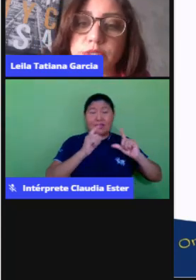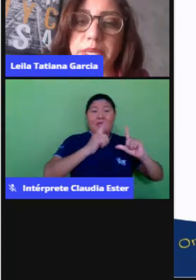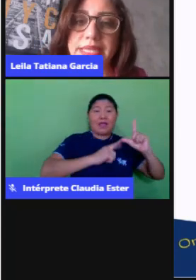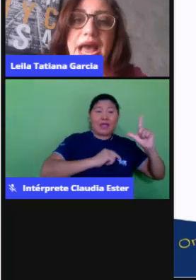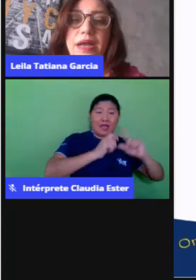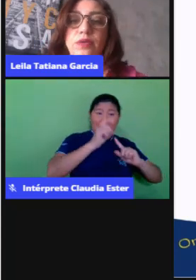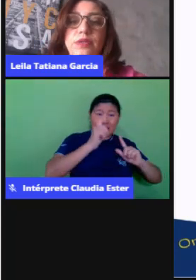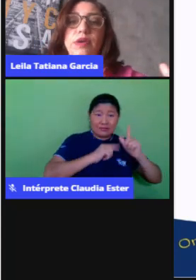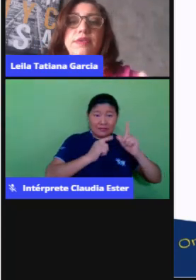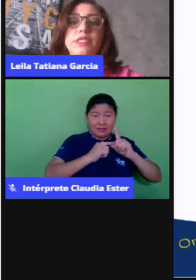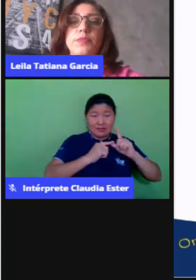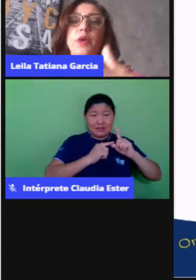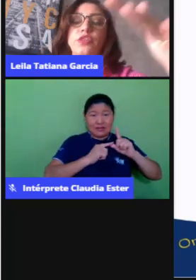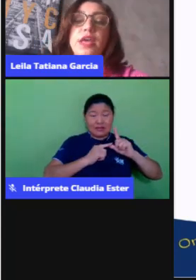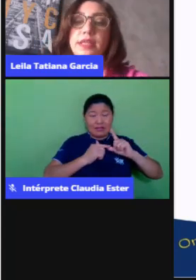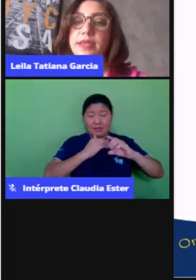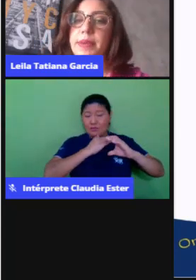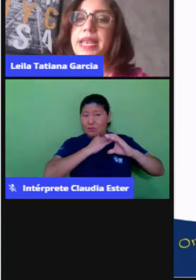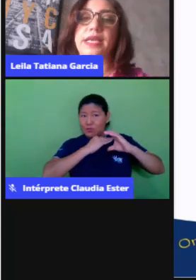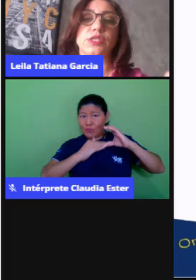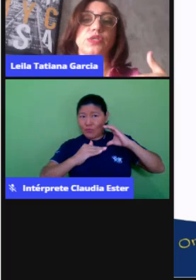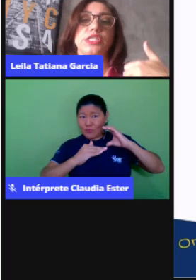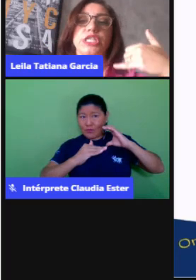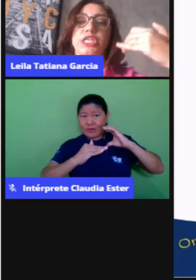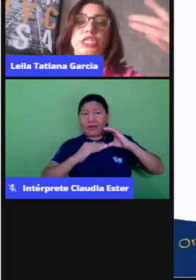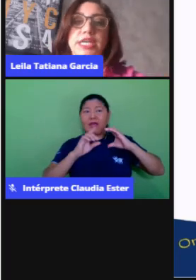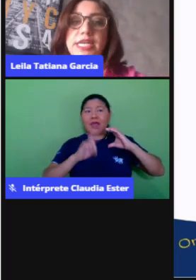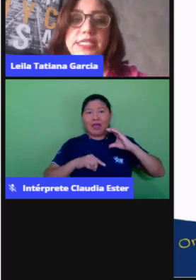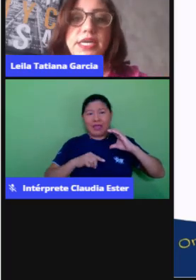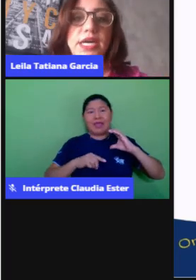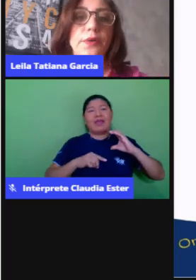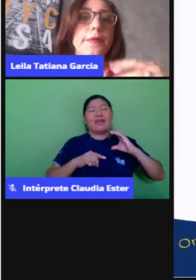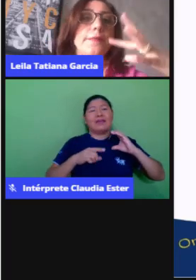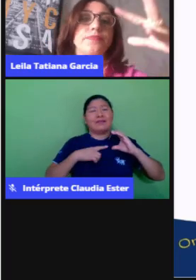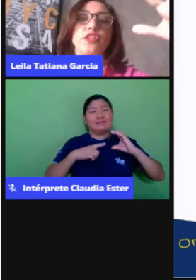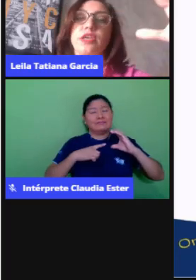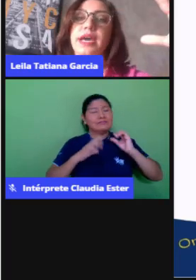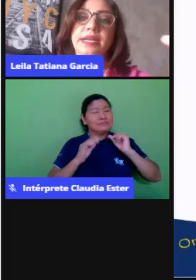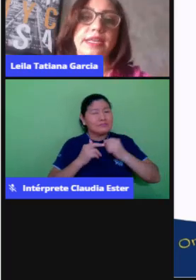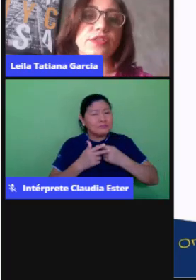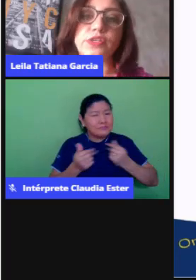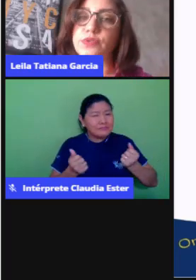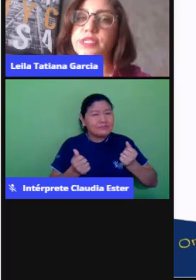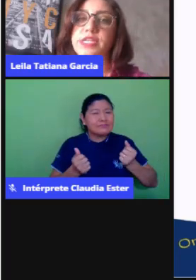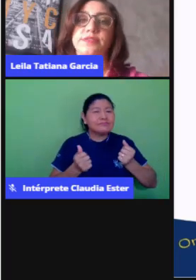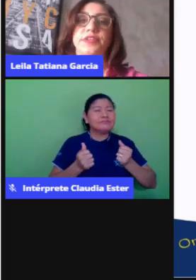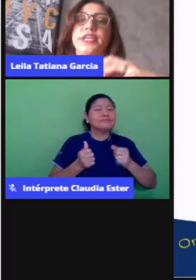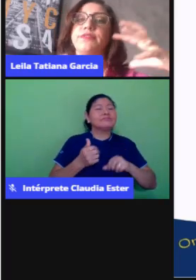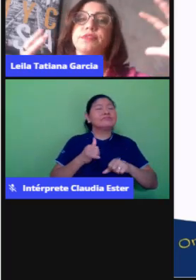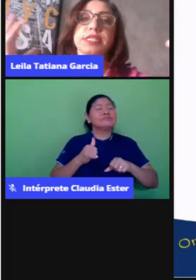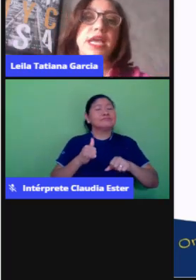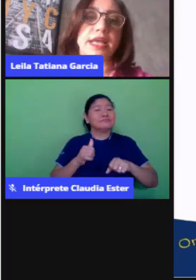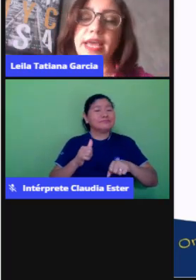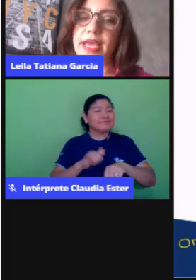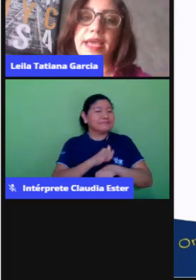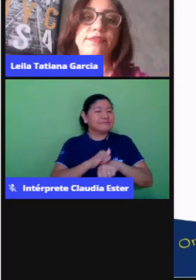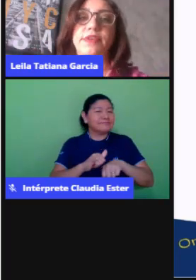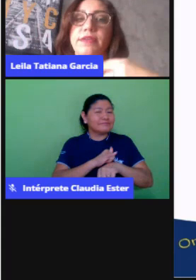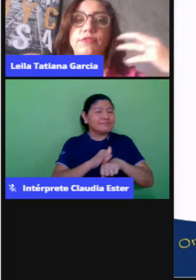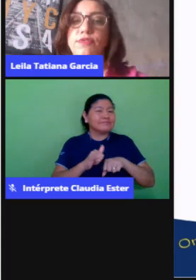o truque do espetáculo. Então, aqui você pode trabalhar questões de regeneração, de características dos seres